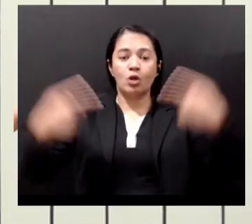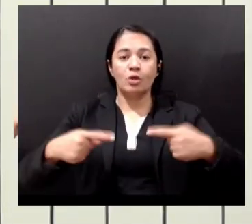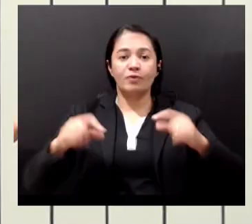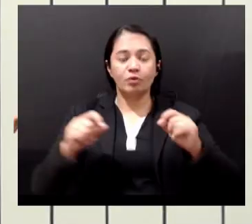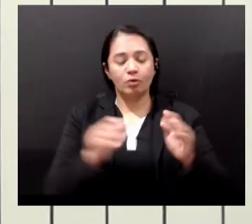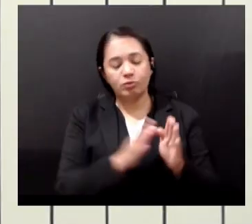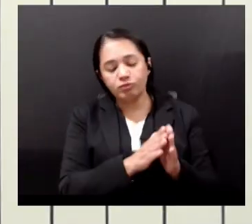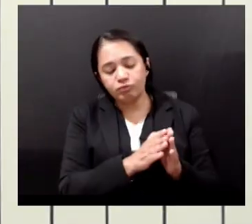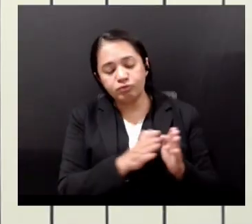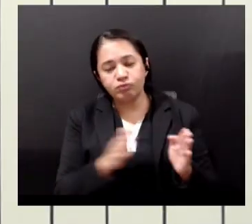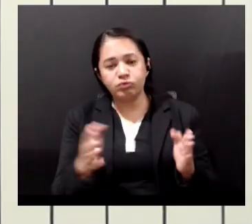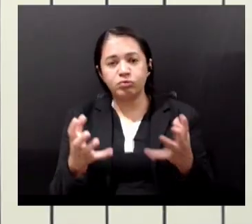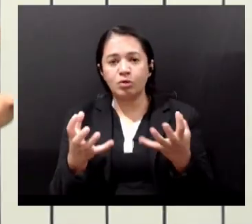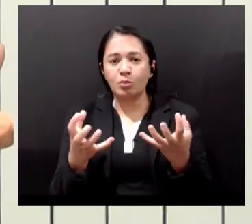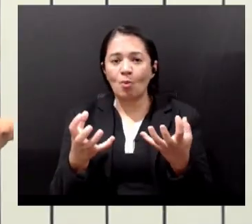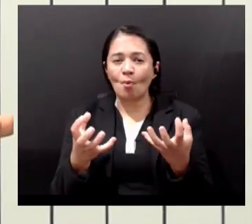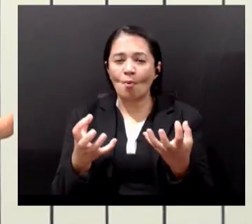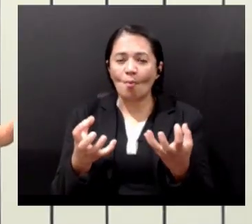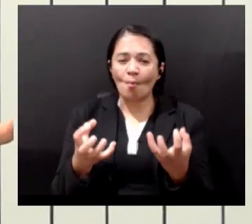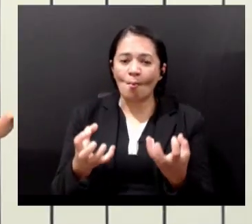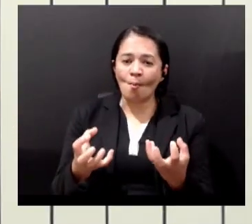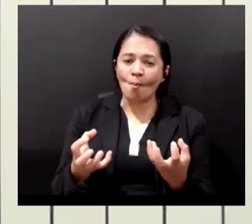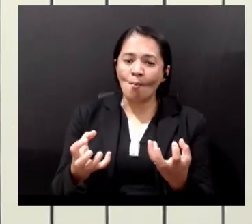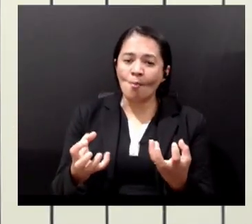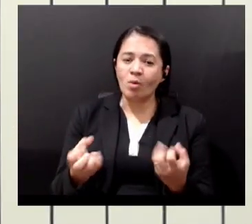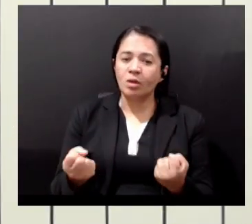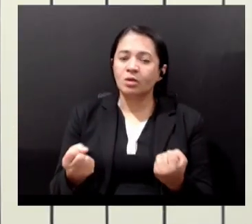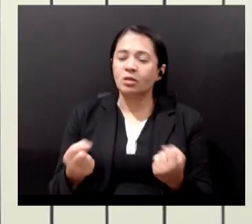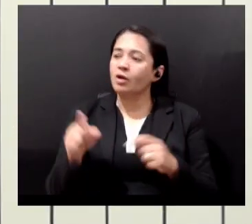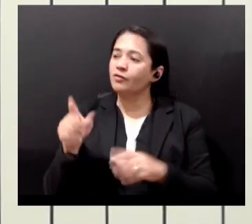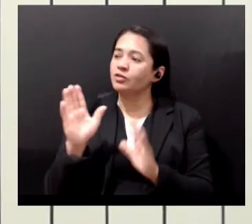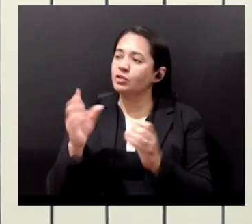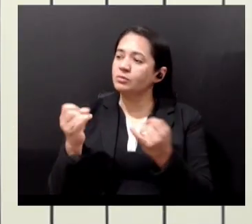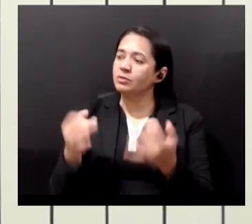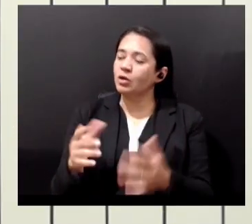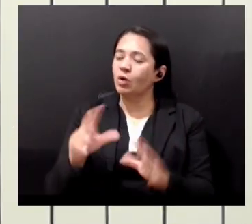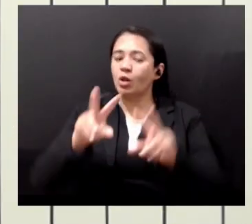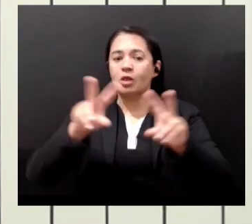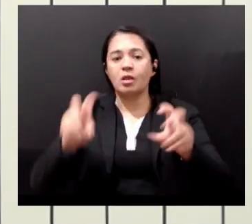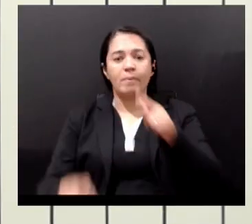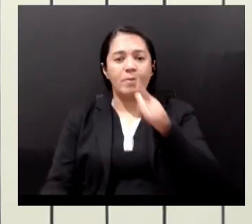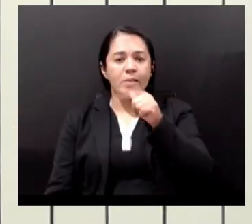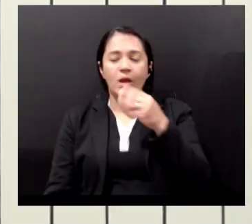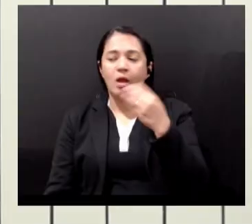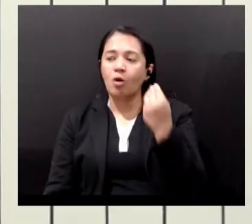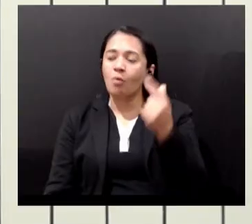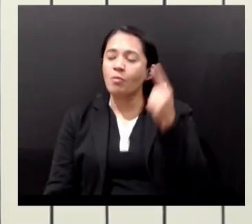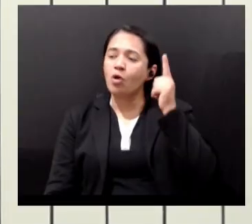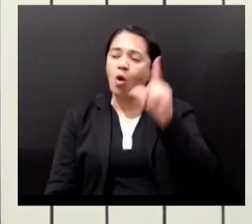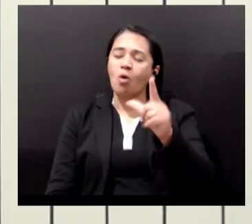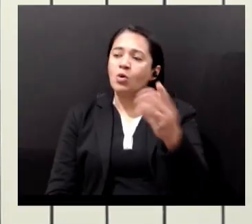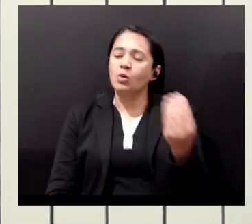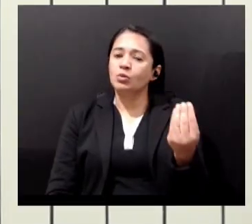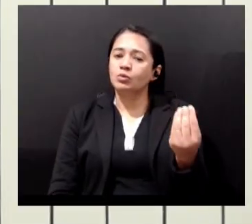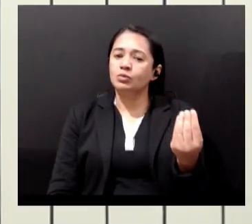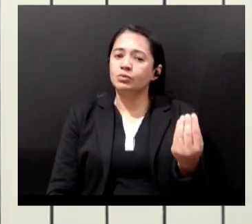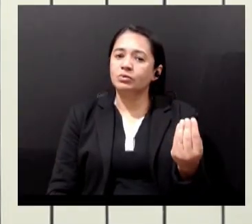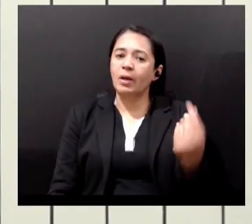com esses períodos de escassez de chuva, né? E você falou da questão hídrica também. Como que ele consegue